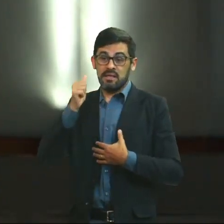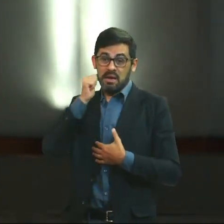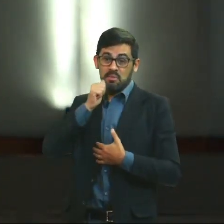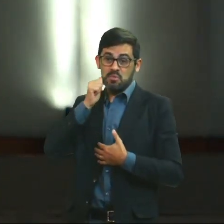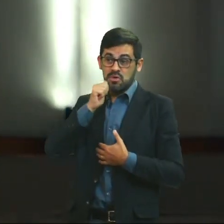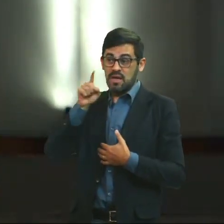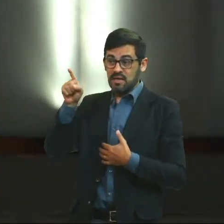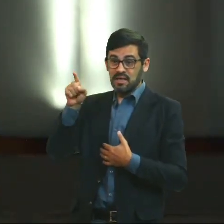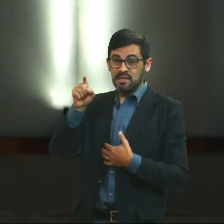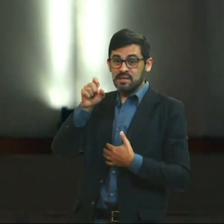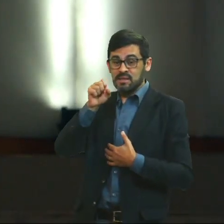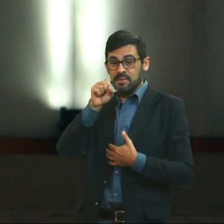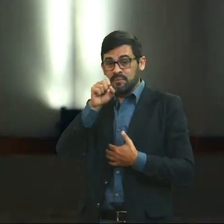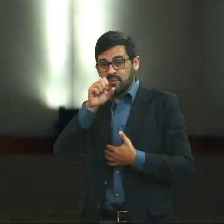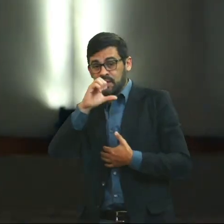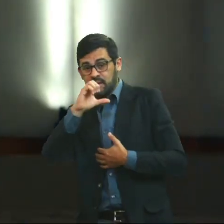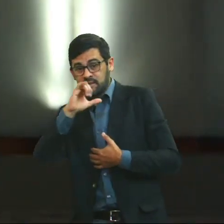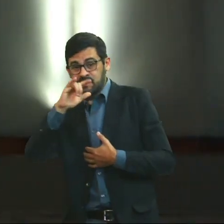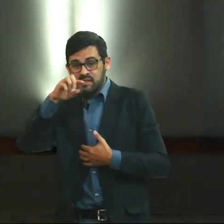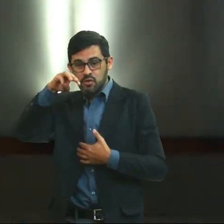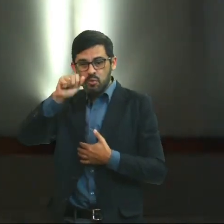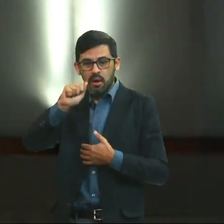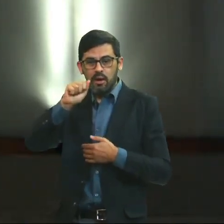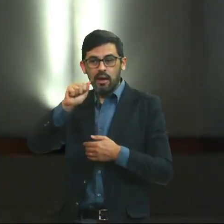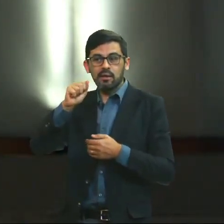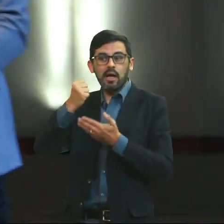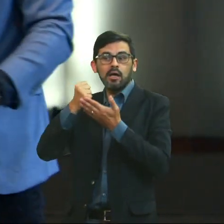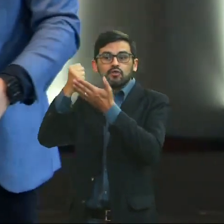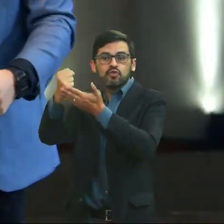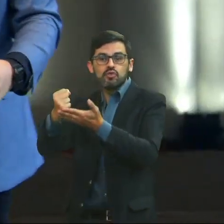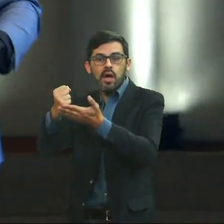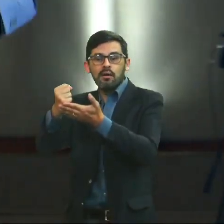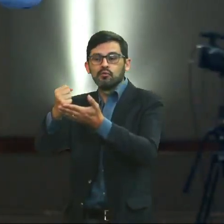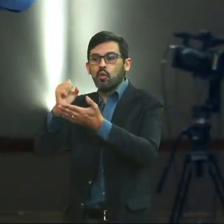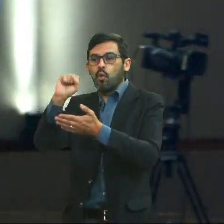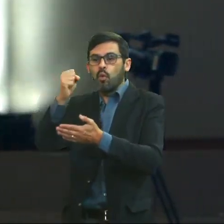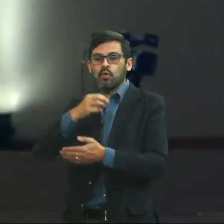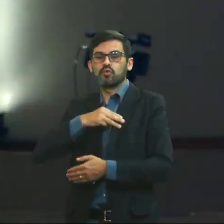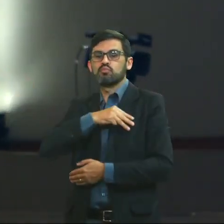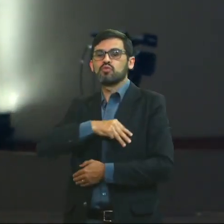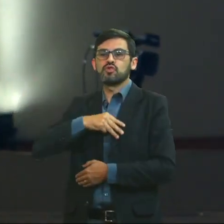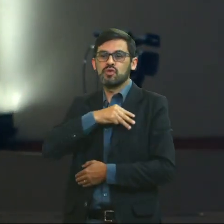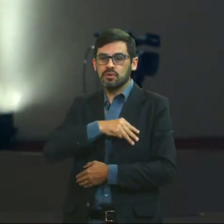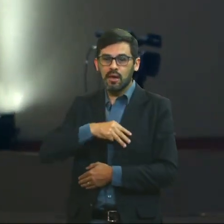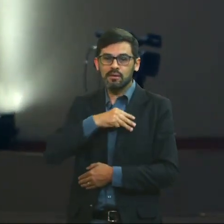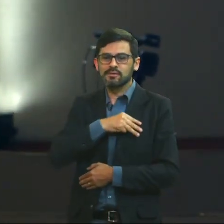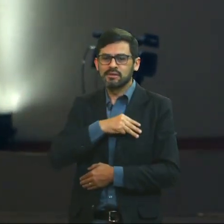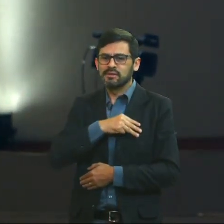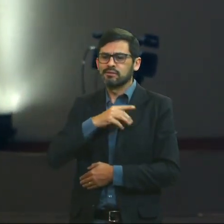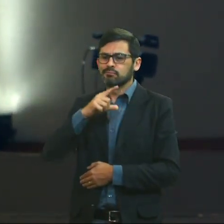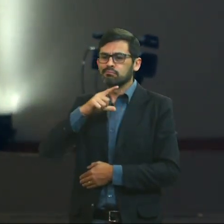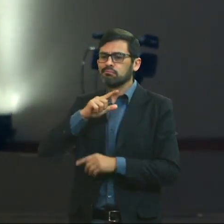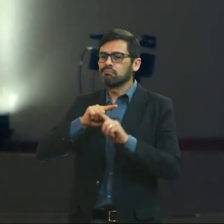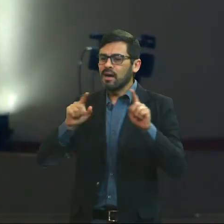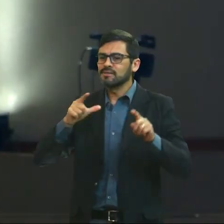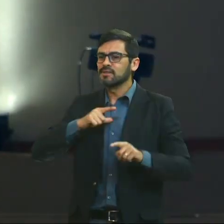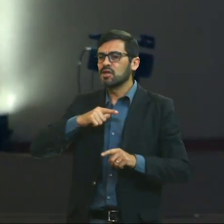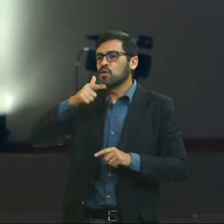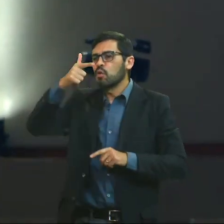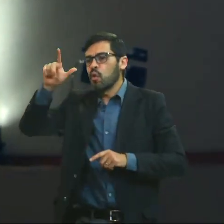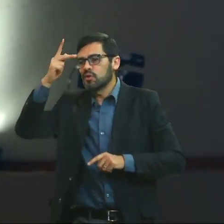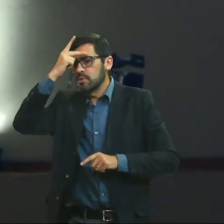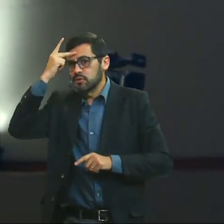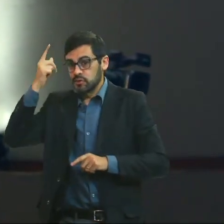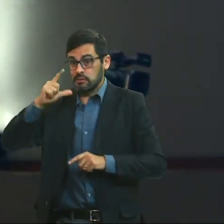ela sustenta 8 missionários. Mas tem gente que Deus está fazendo transbordar, abençoou tanto. E